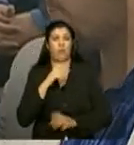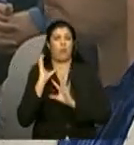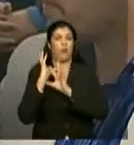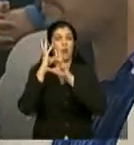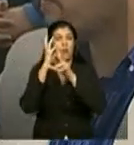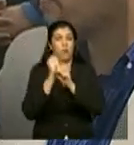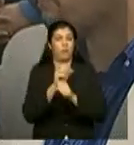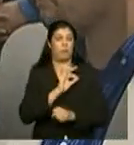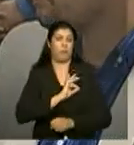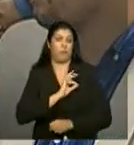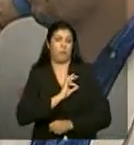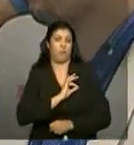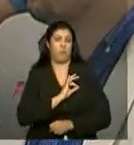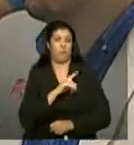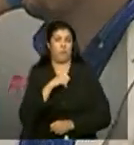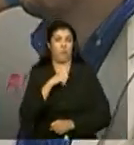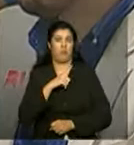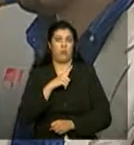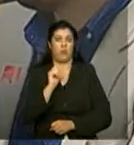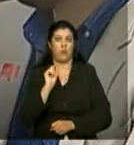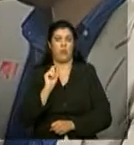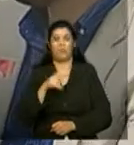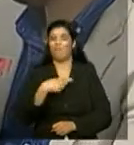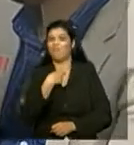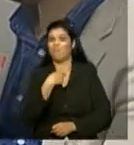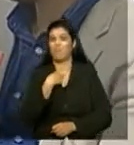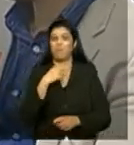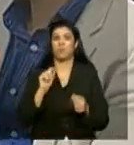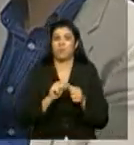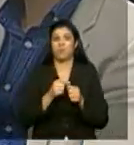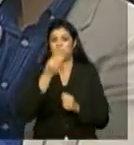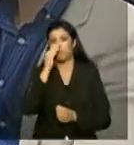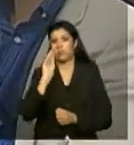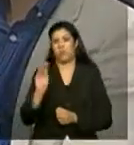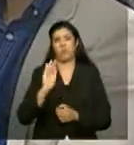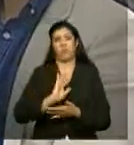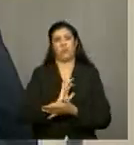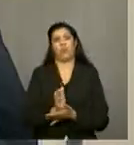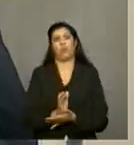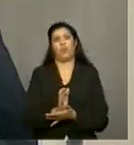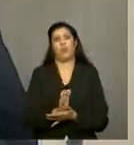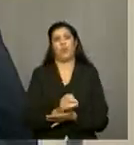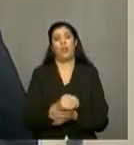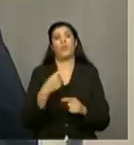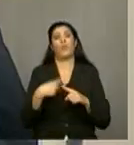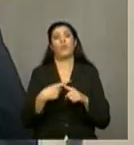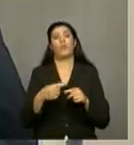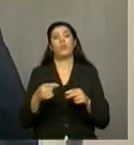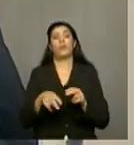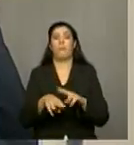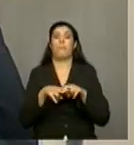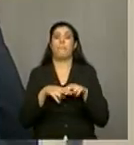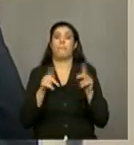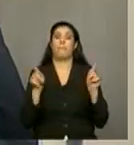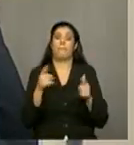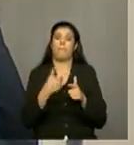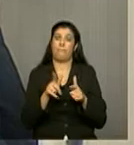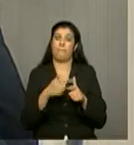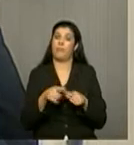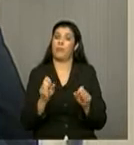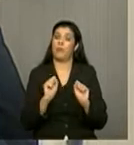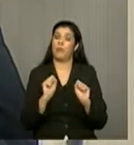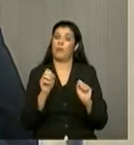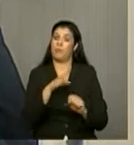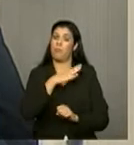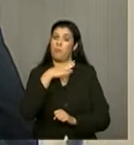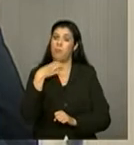judicial assim não pode ser excluída a causa morte violenta e porém de s